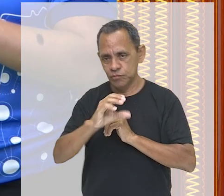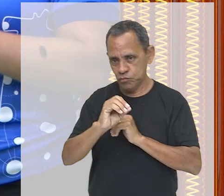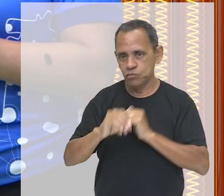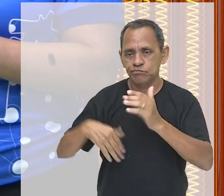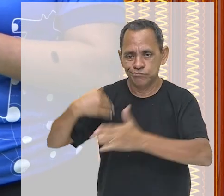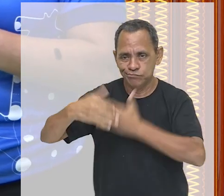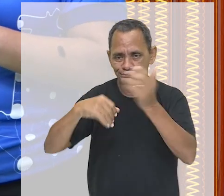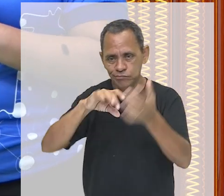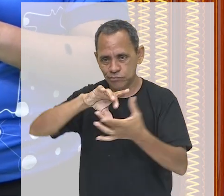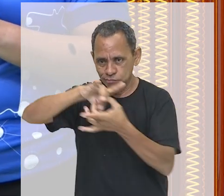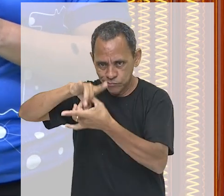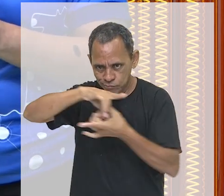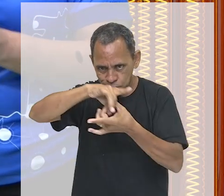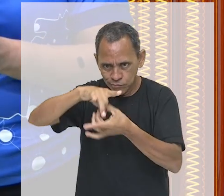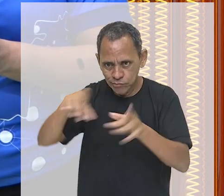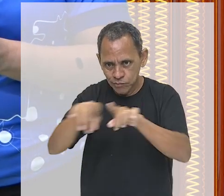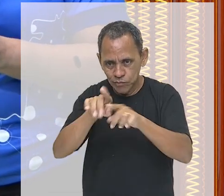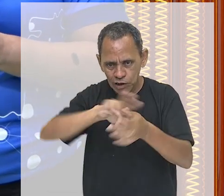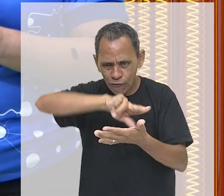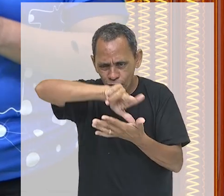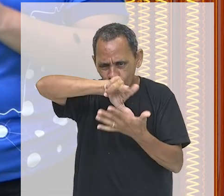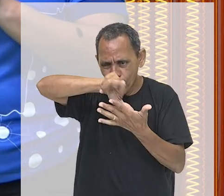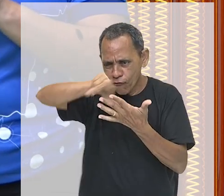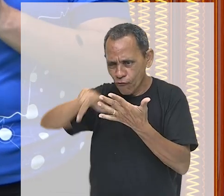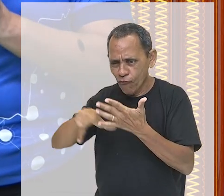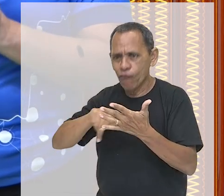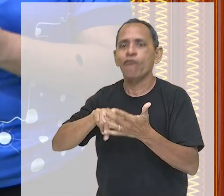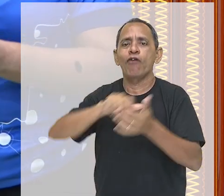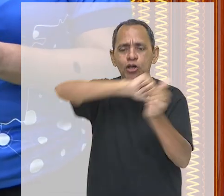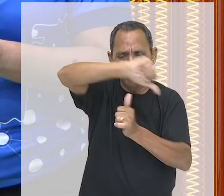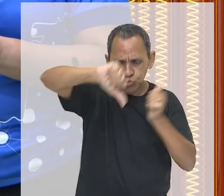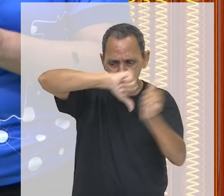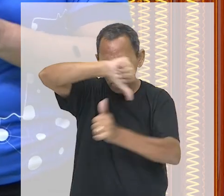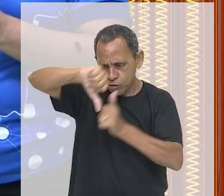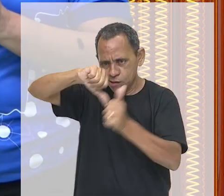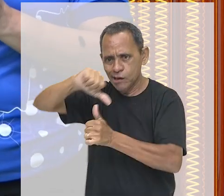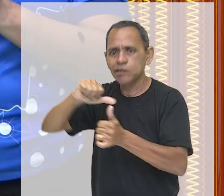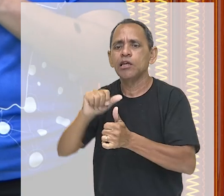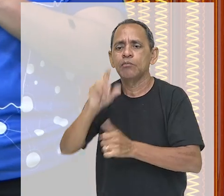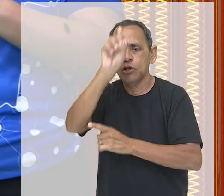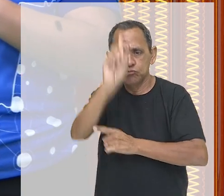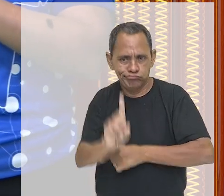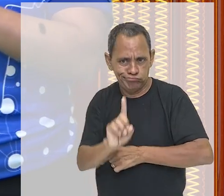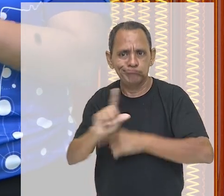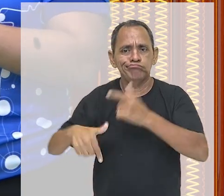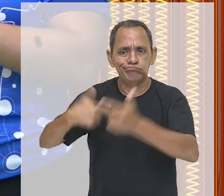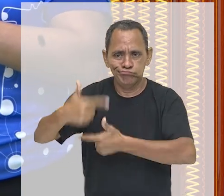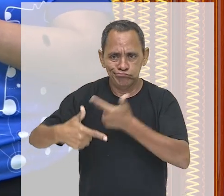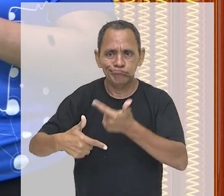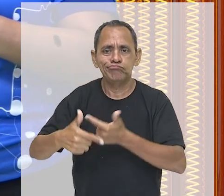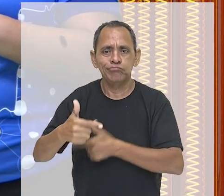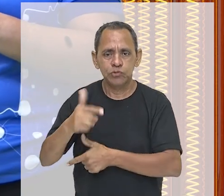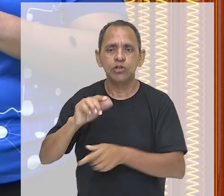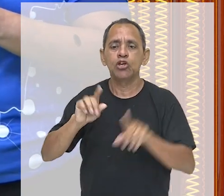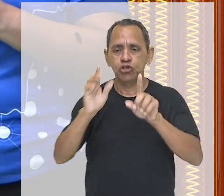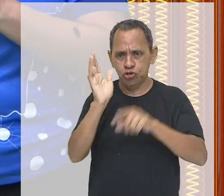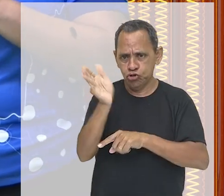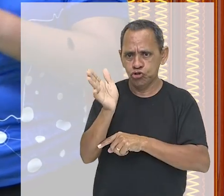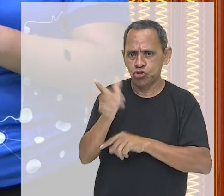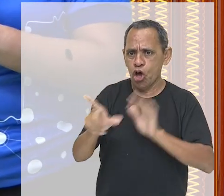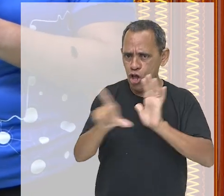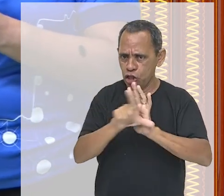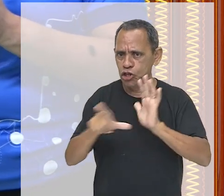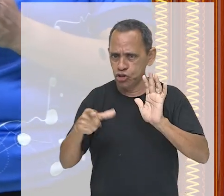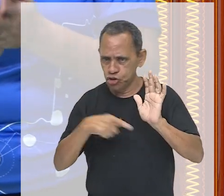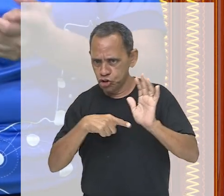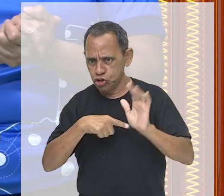processo de globalização, muitas transformações com direitos trabalhistas, elas já começaram a ser reconhecidas, né? E a